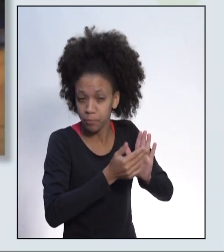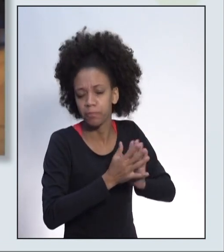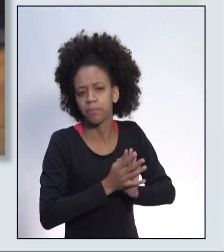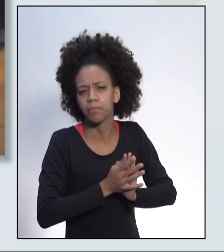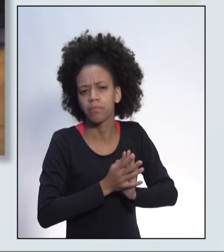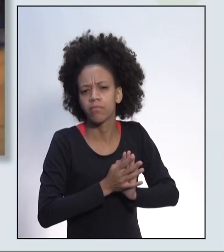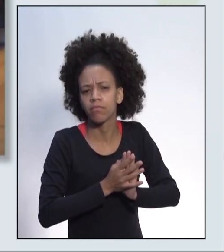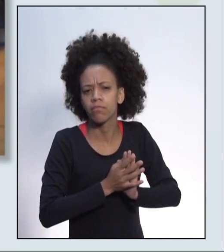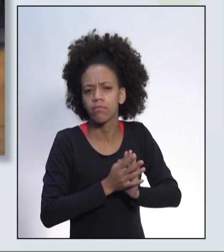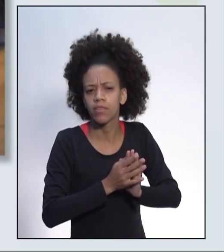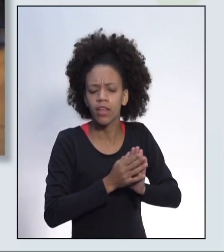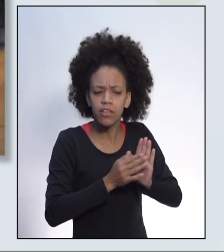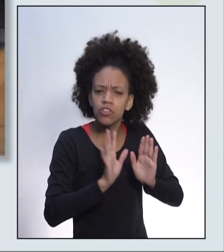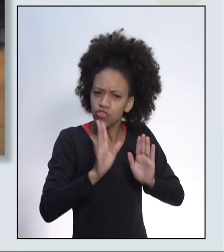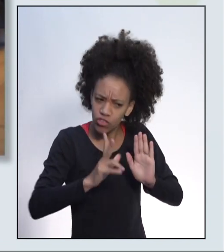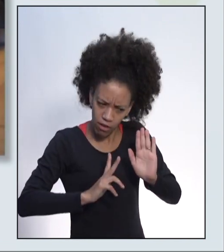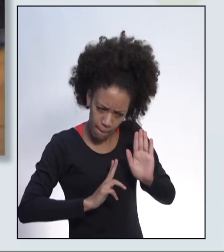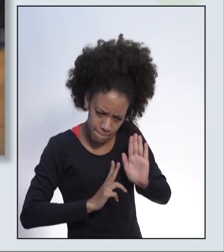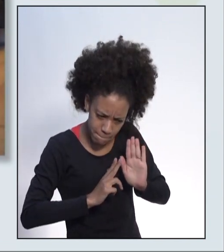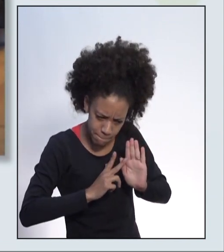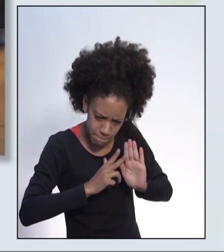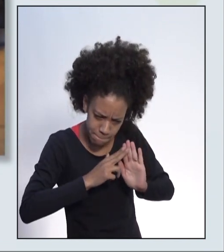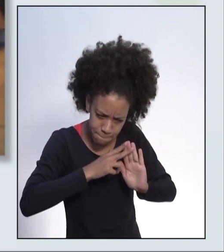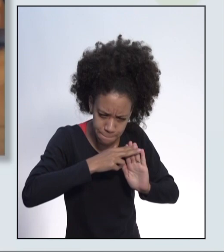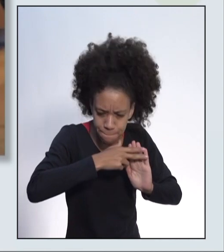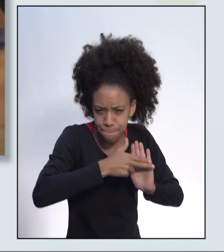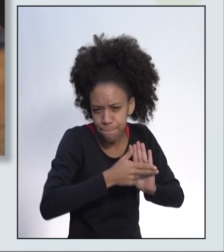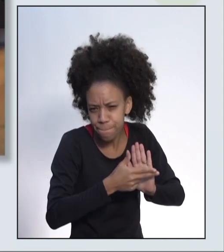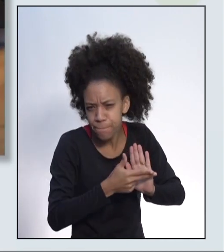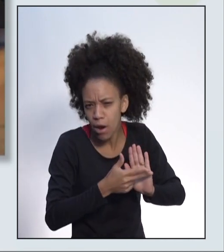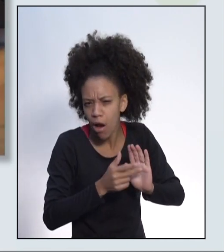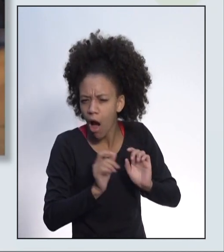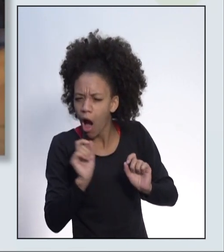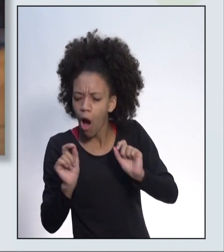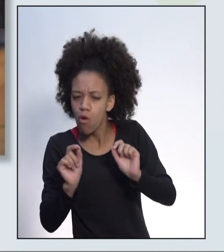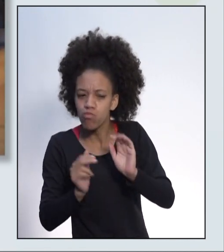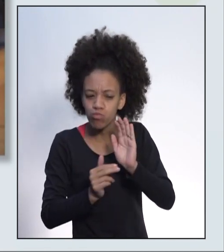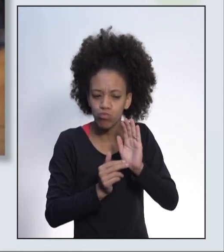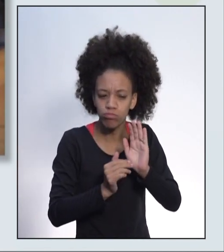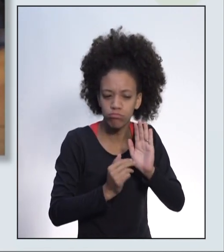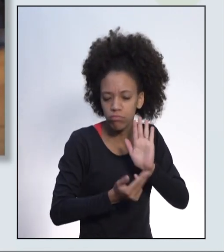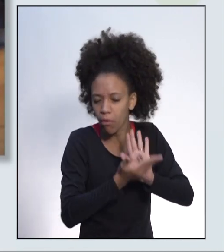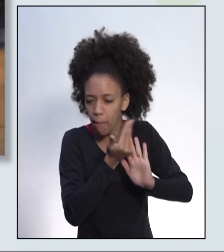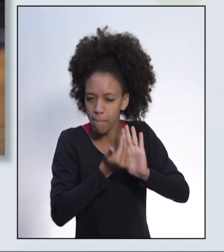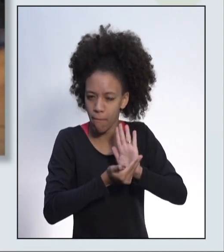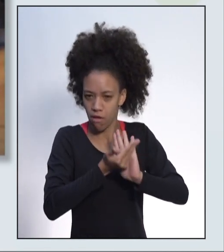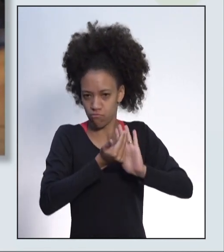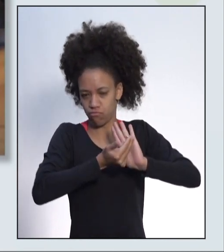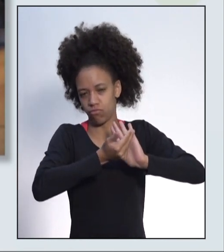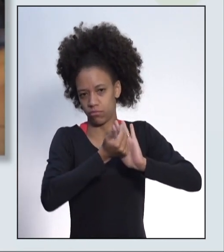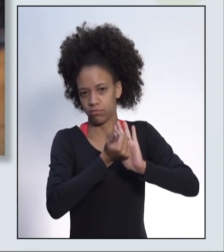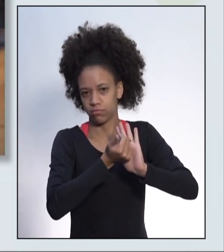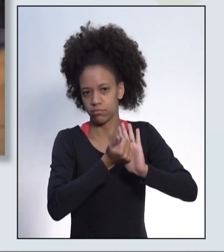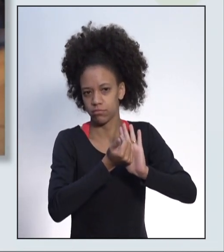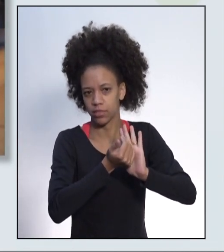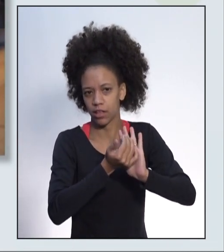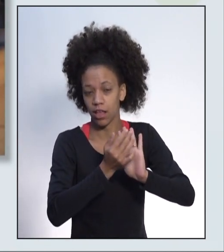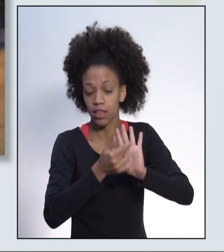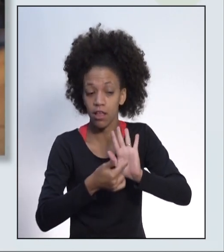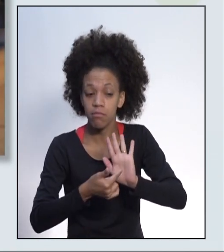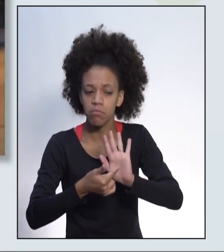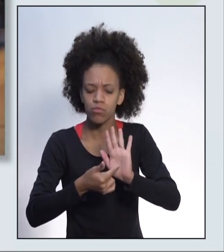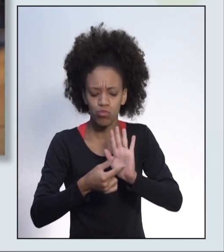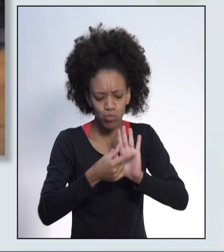e já recortei algumas figuras, algumas imagens que eu peguei em uma